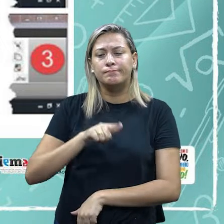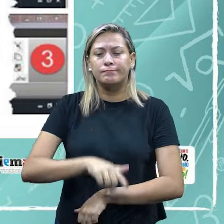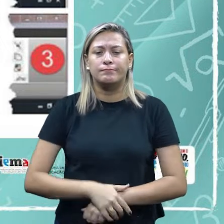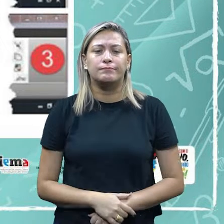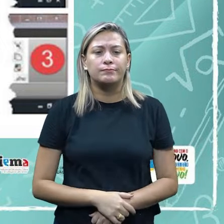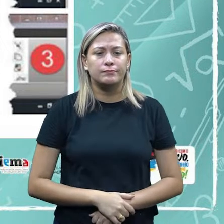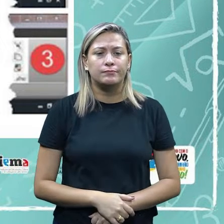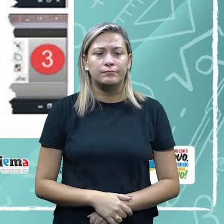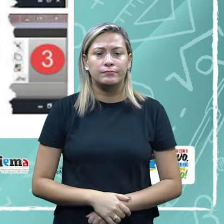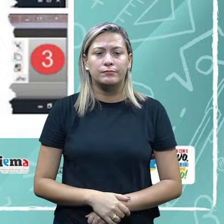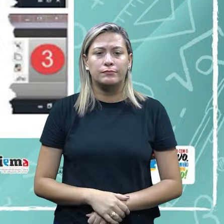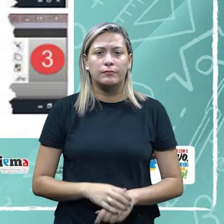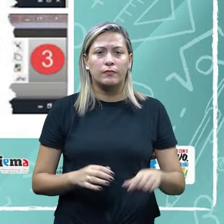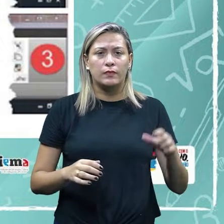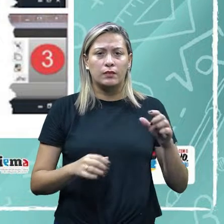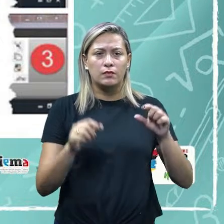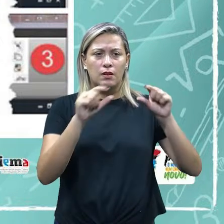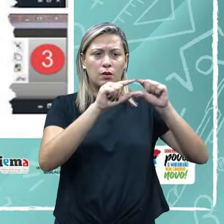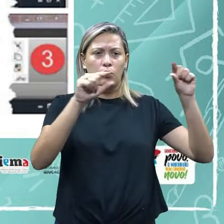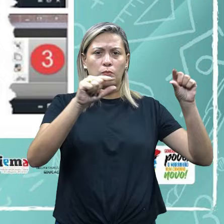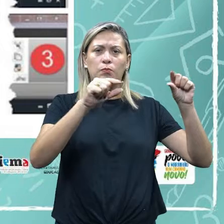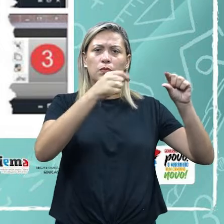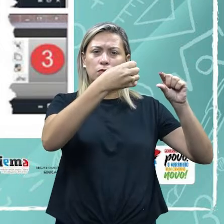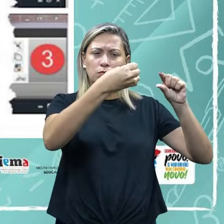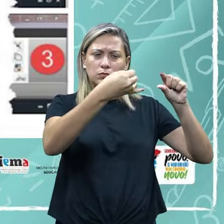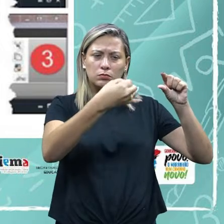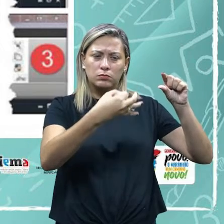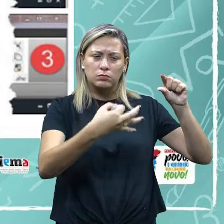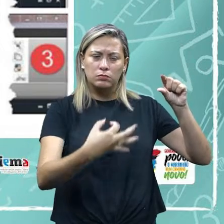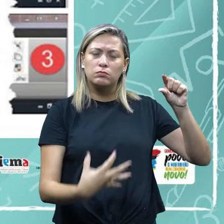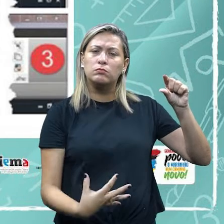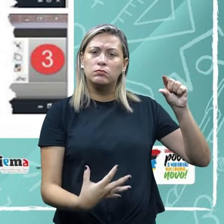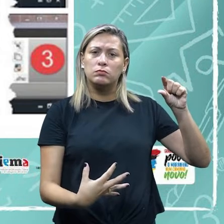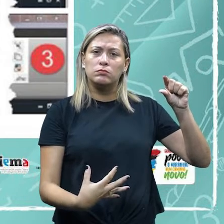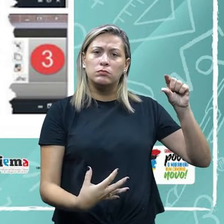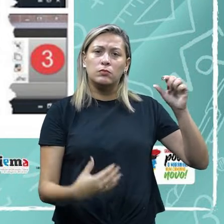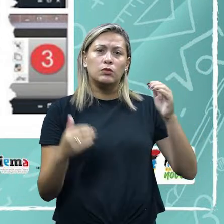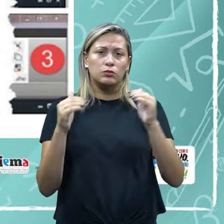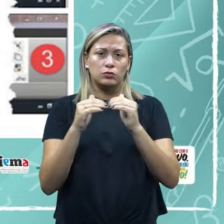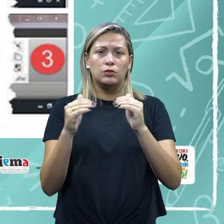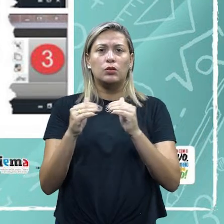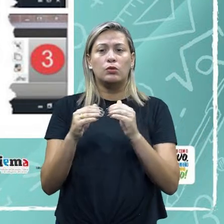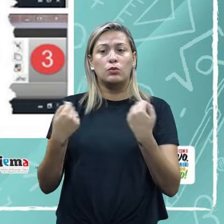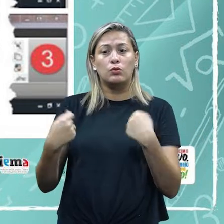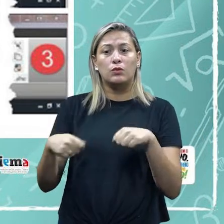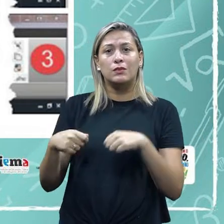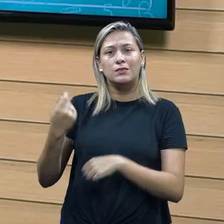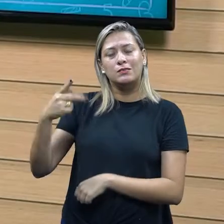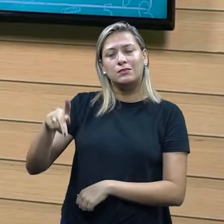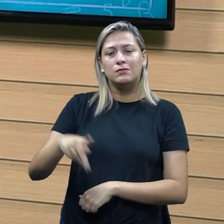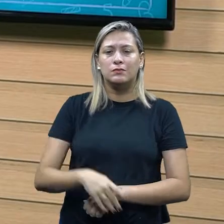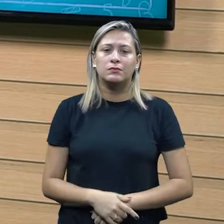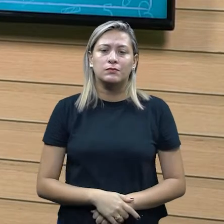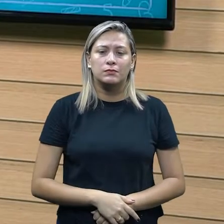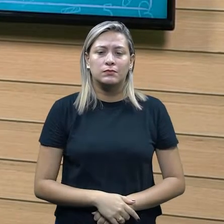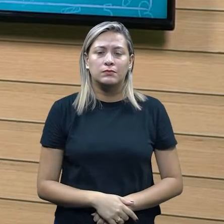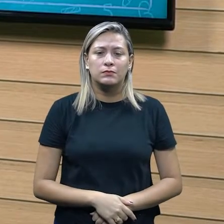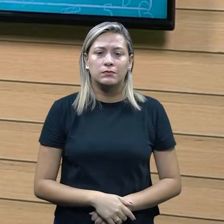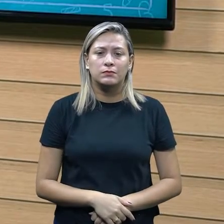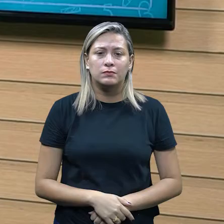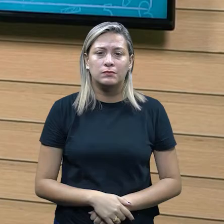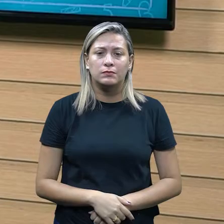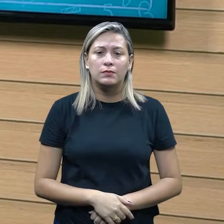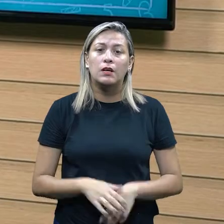barra de comandos para que ela fique mais de acordo com as suas necessidades. E aí a gente tem